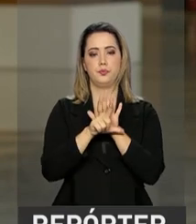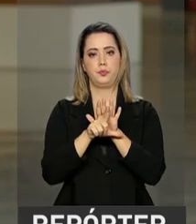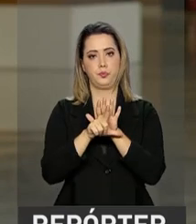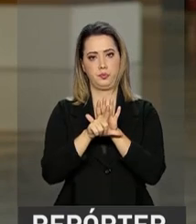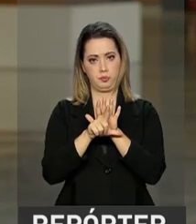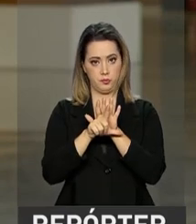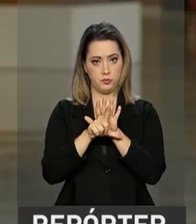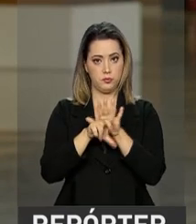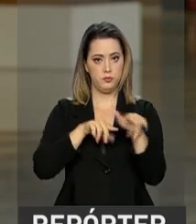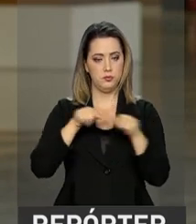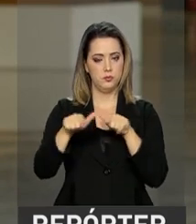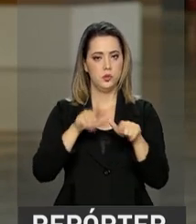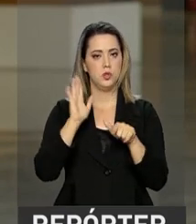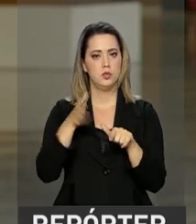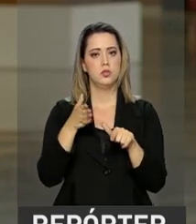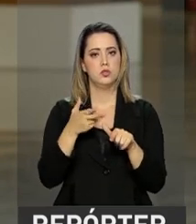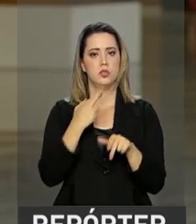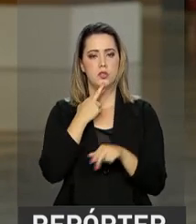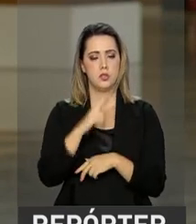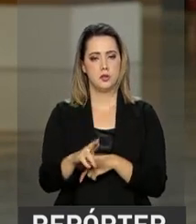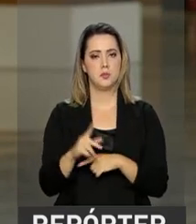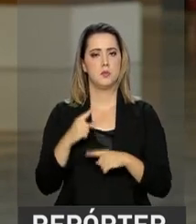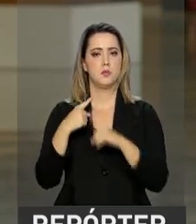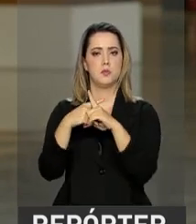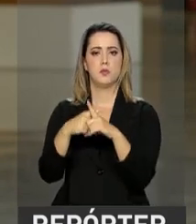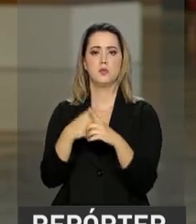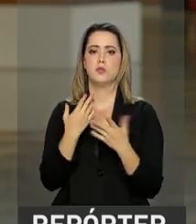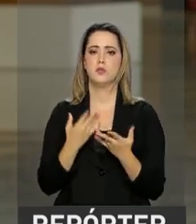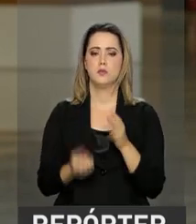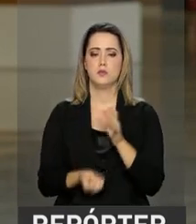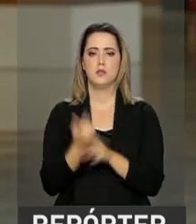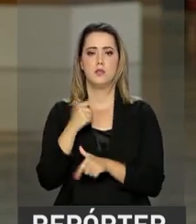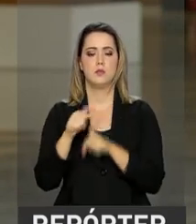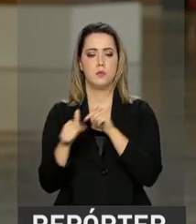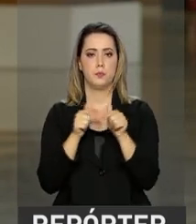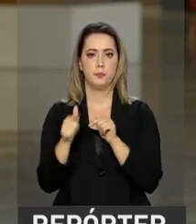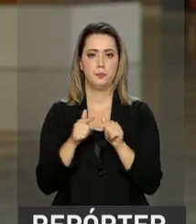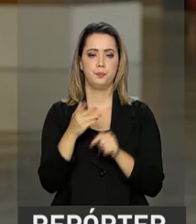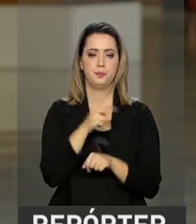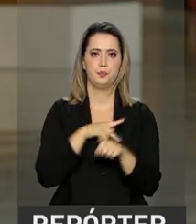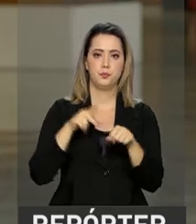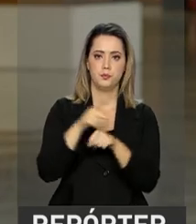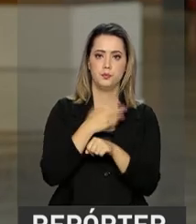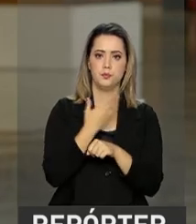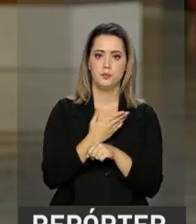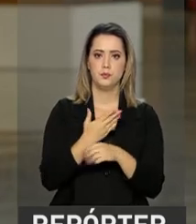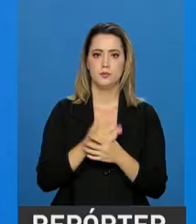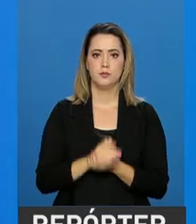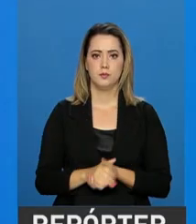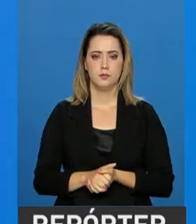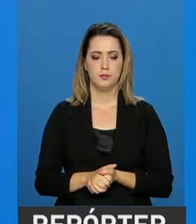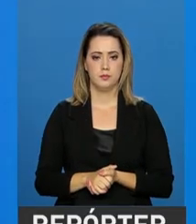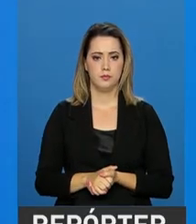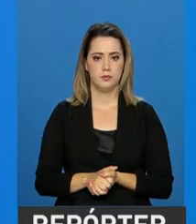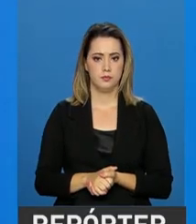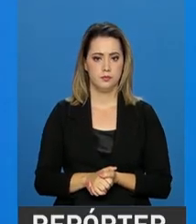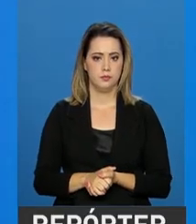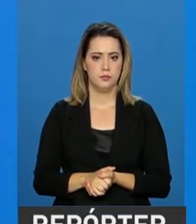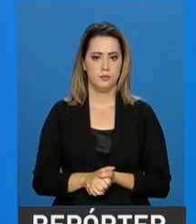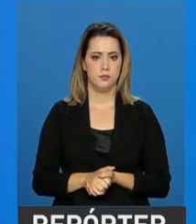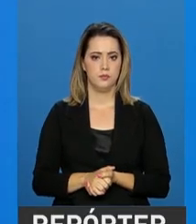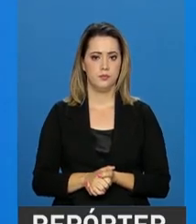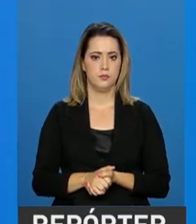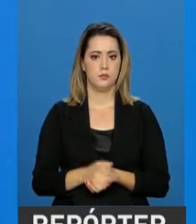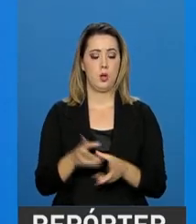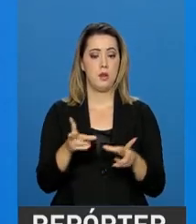que segundo ele já está tendo resultados como a geração de empregos no país a